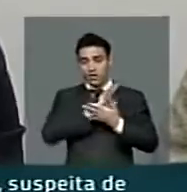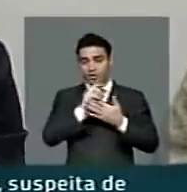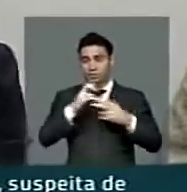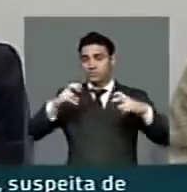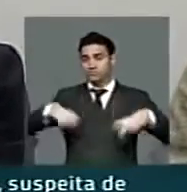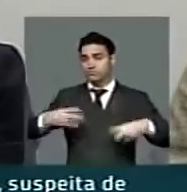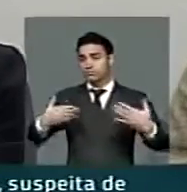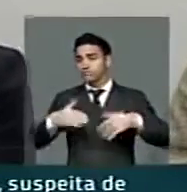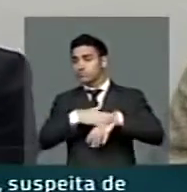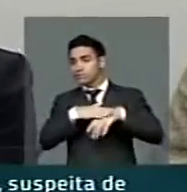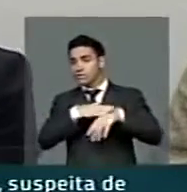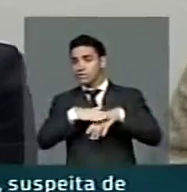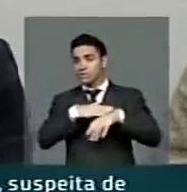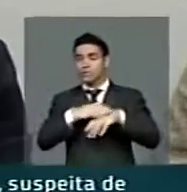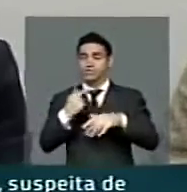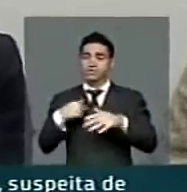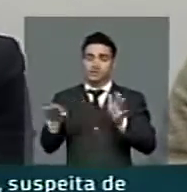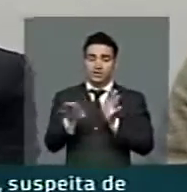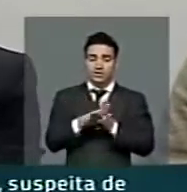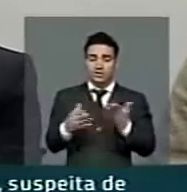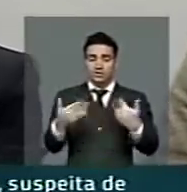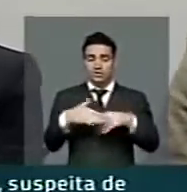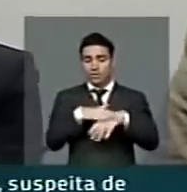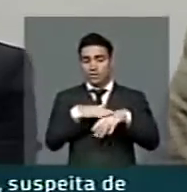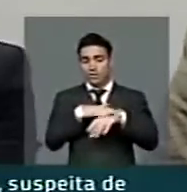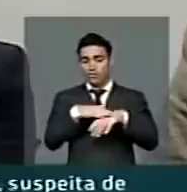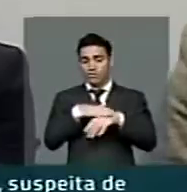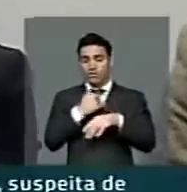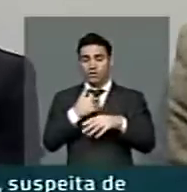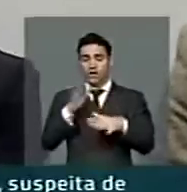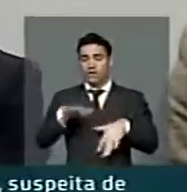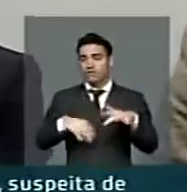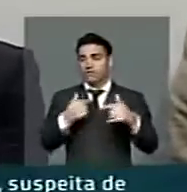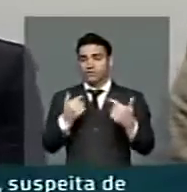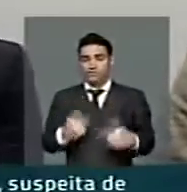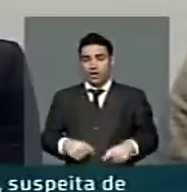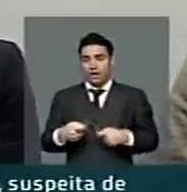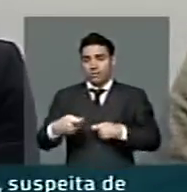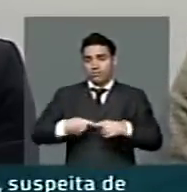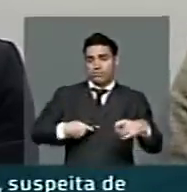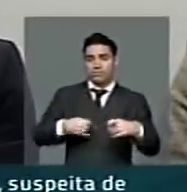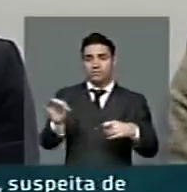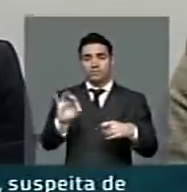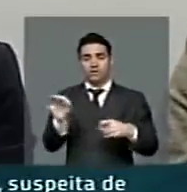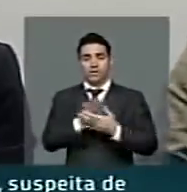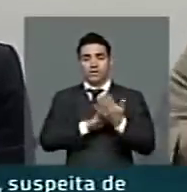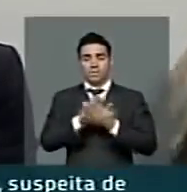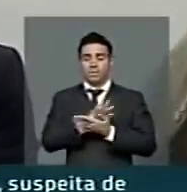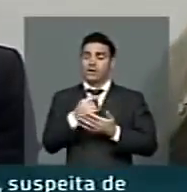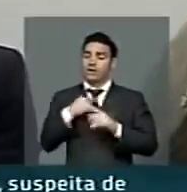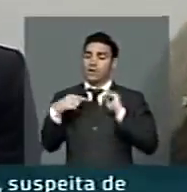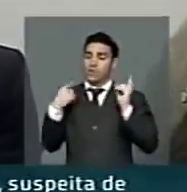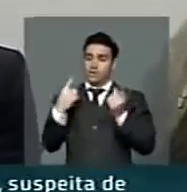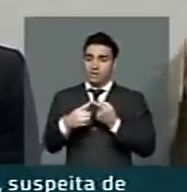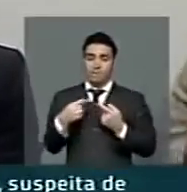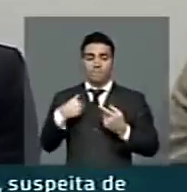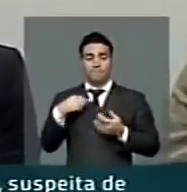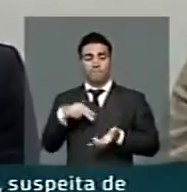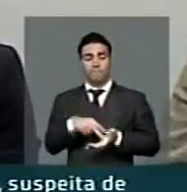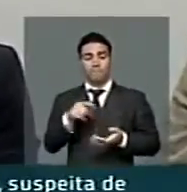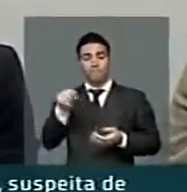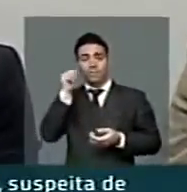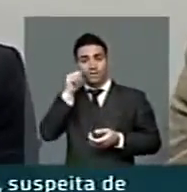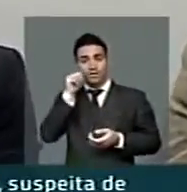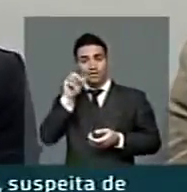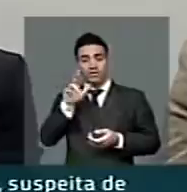na verdade. Chegam lá e conversam com o cliente, nem chegam a transar. Numa das audiências que eu fiz, teve uma prostituta do Rio de Janeiro, da